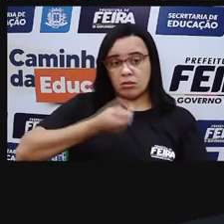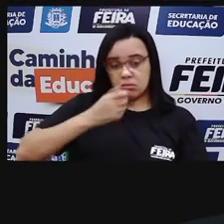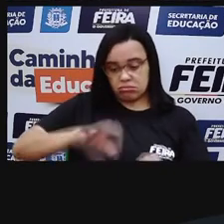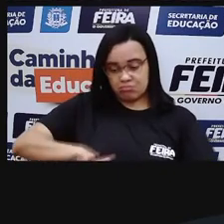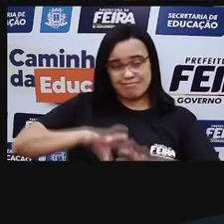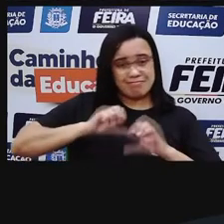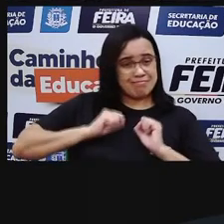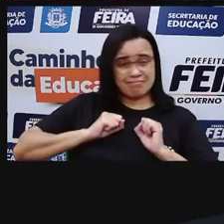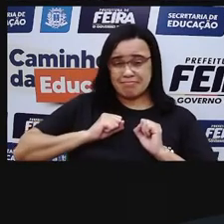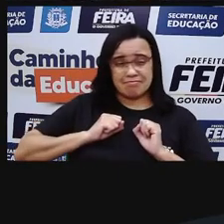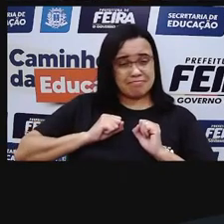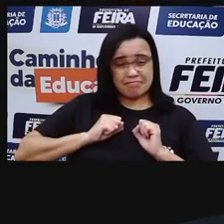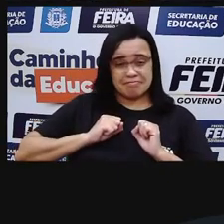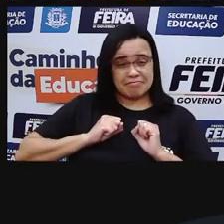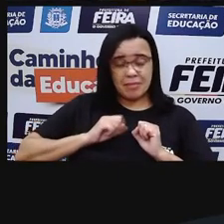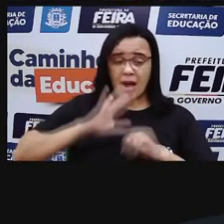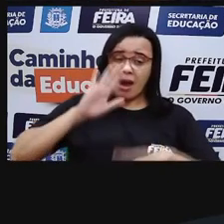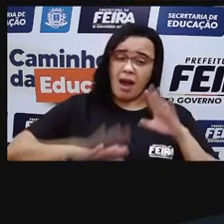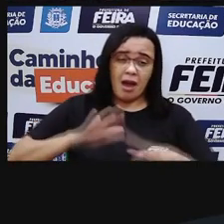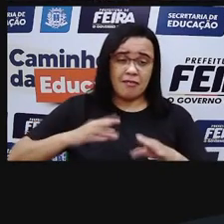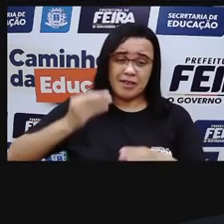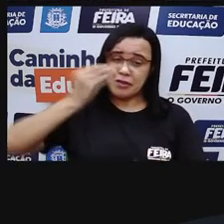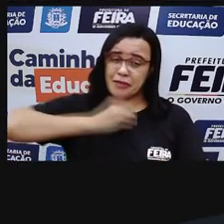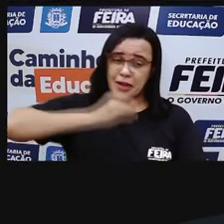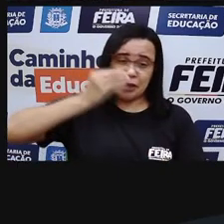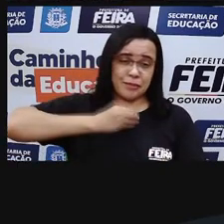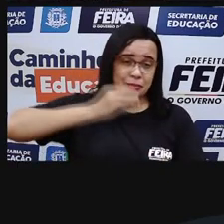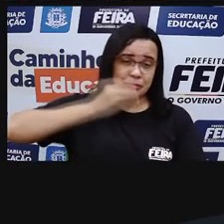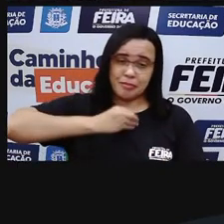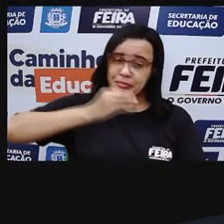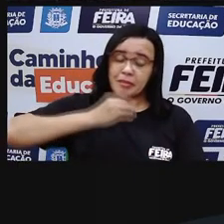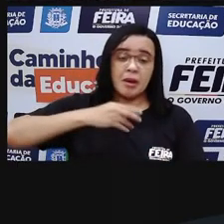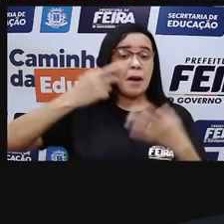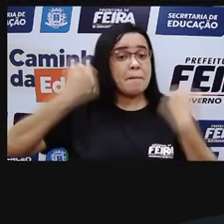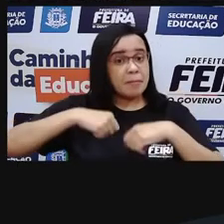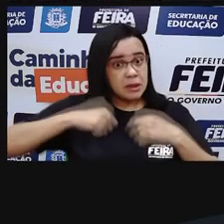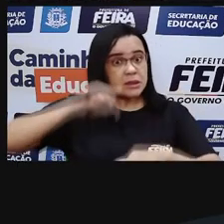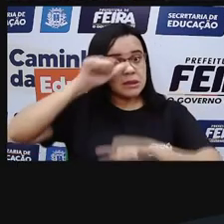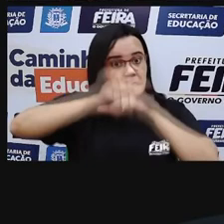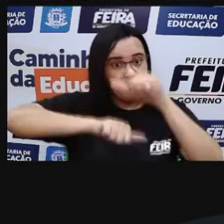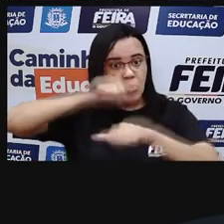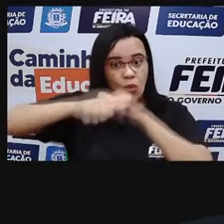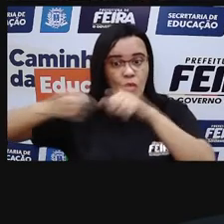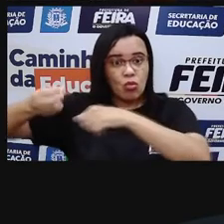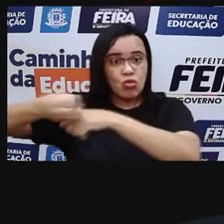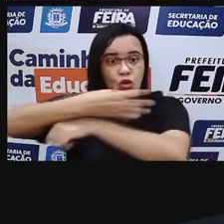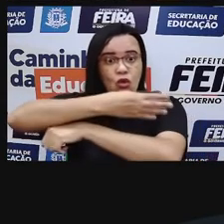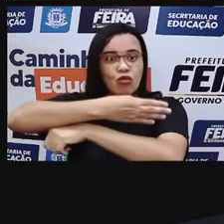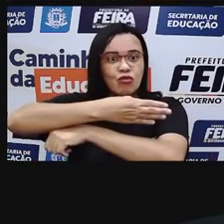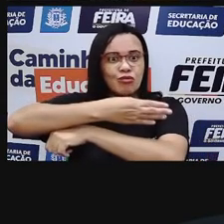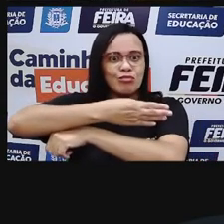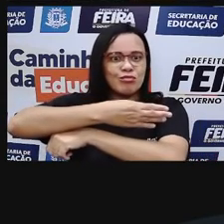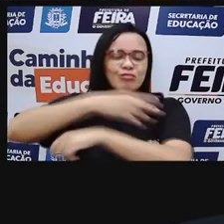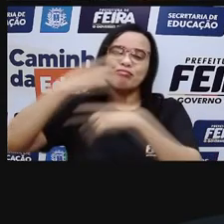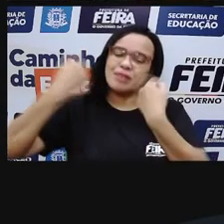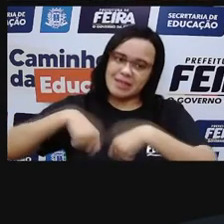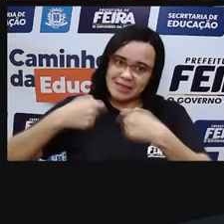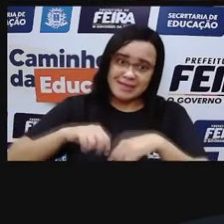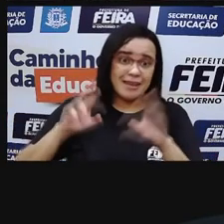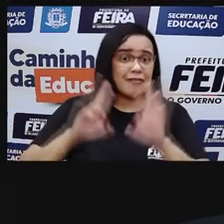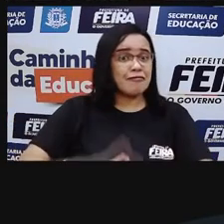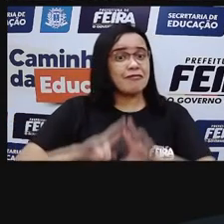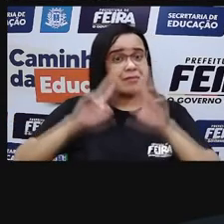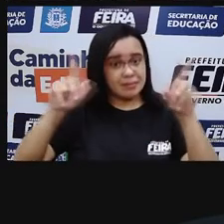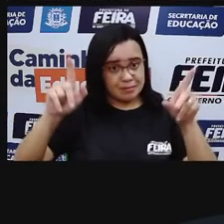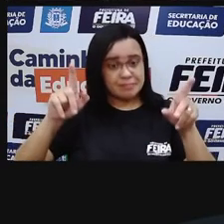servir para combater esse vírus modificado? Não. Então, isso acontece, por